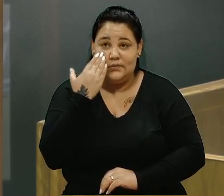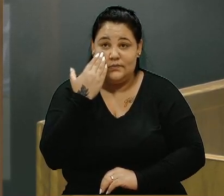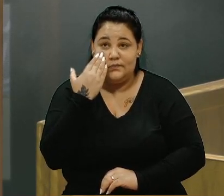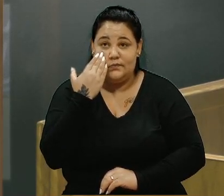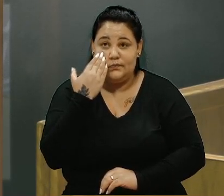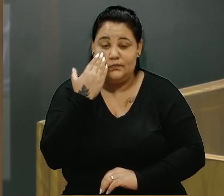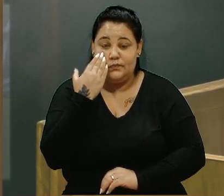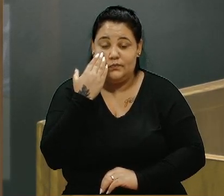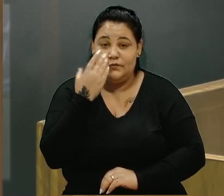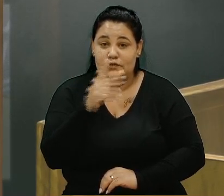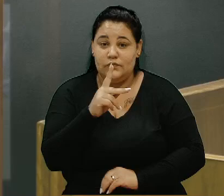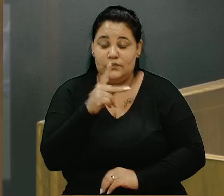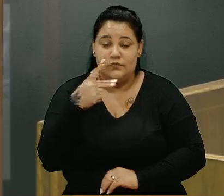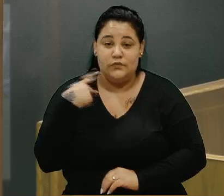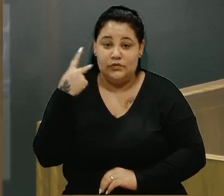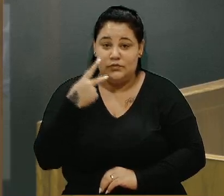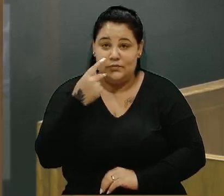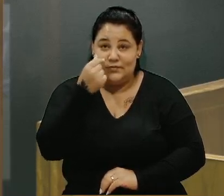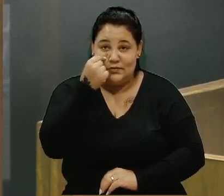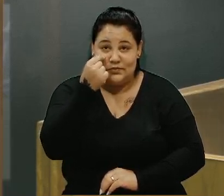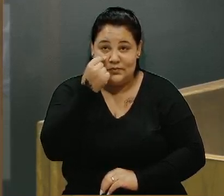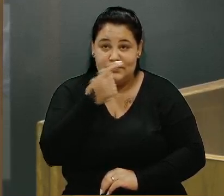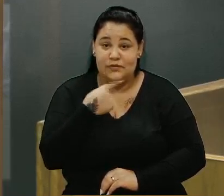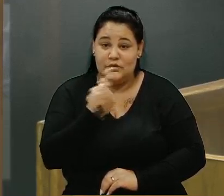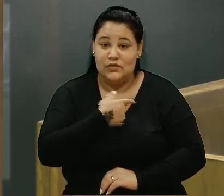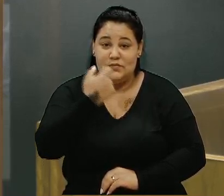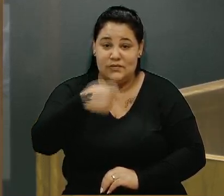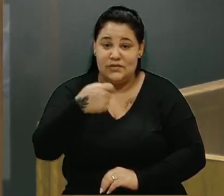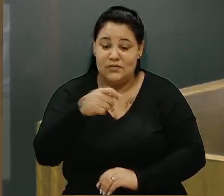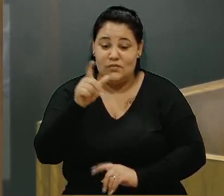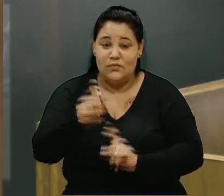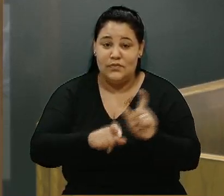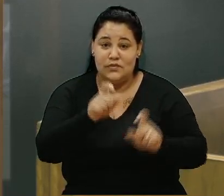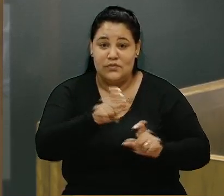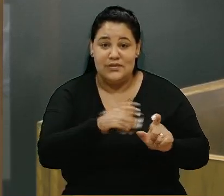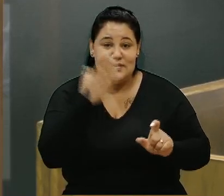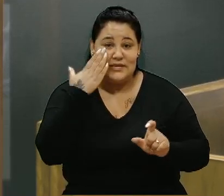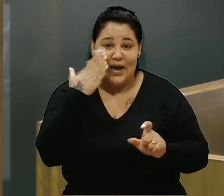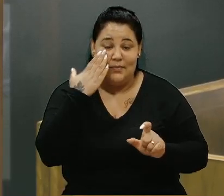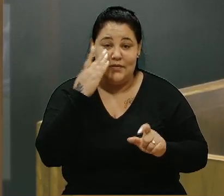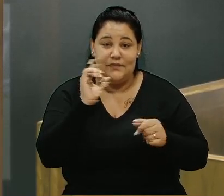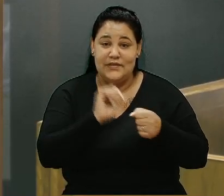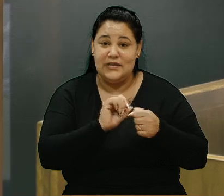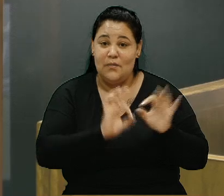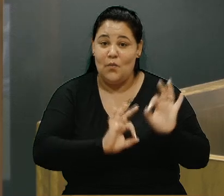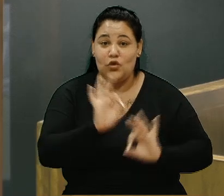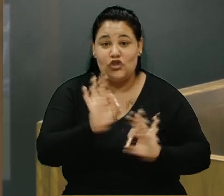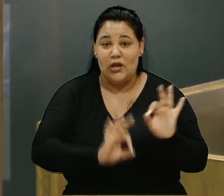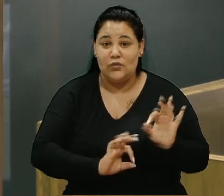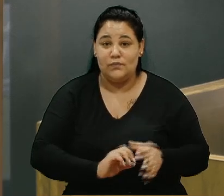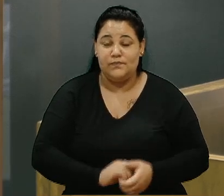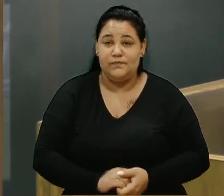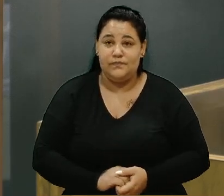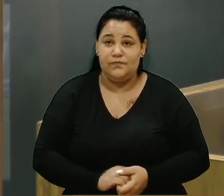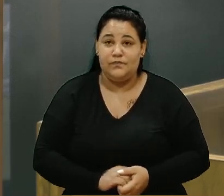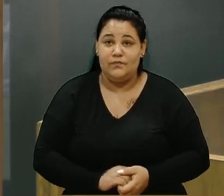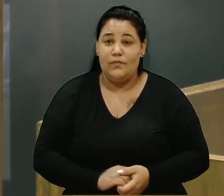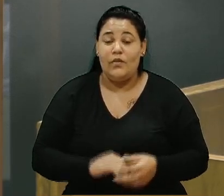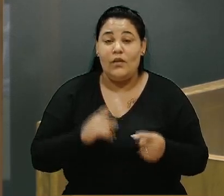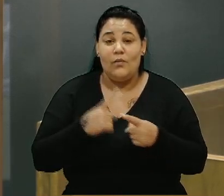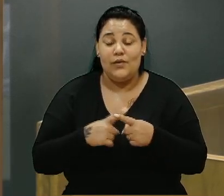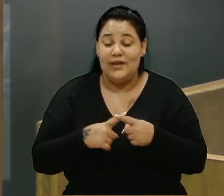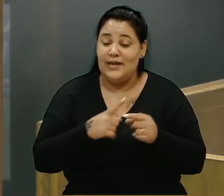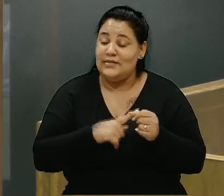Eloy Frisso, precisamos de pessoas que saibam fazer projetos. Uma parte. Porque senão a